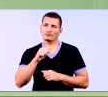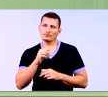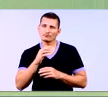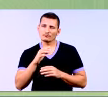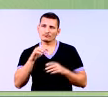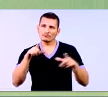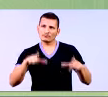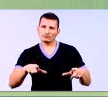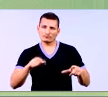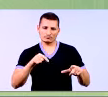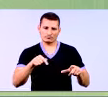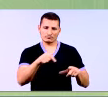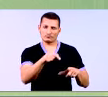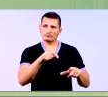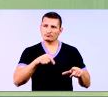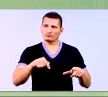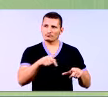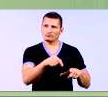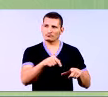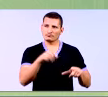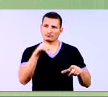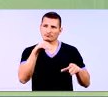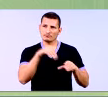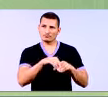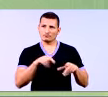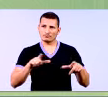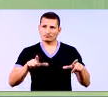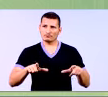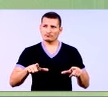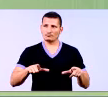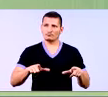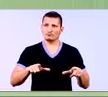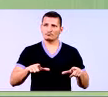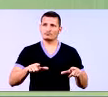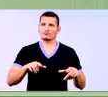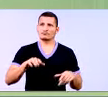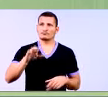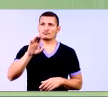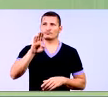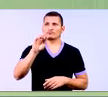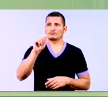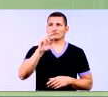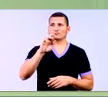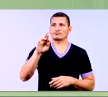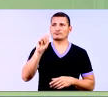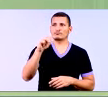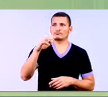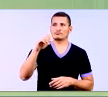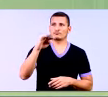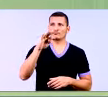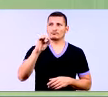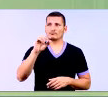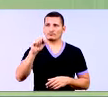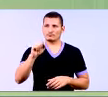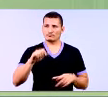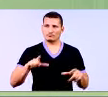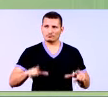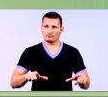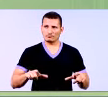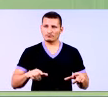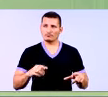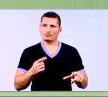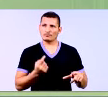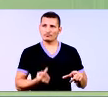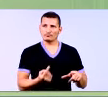tem na placa-mãe para se comunicar. O barramento, se eu tenho aqui uma trilha, eu vou dar 1 milhão de... Cada viagem eu vou levar um